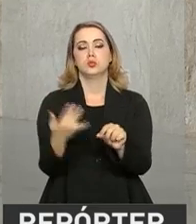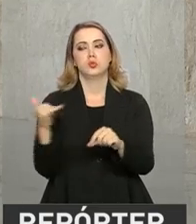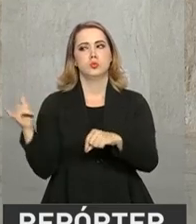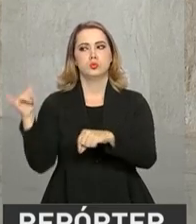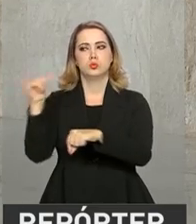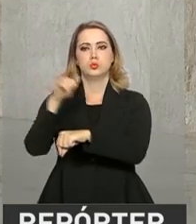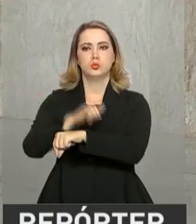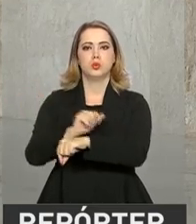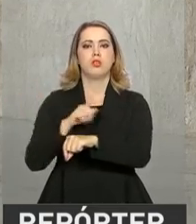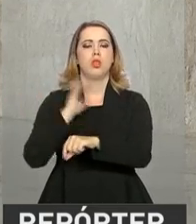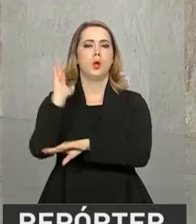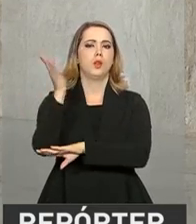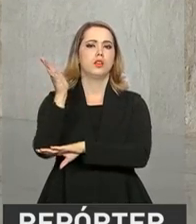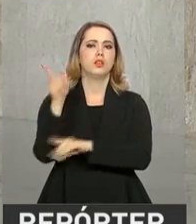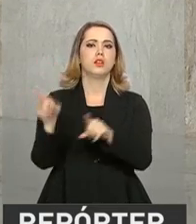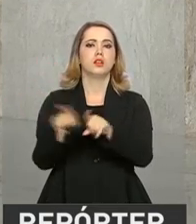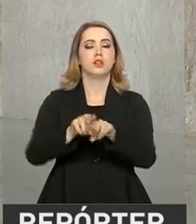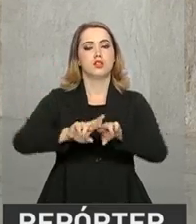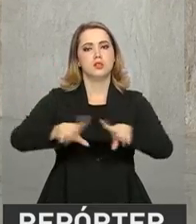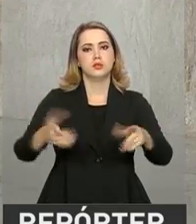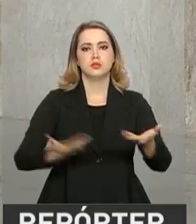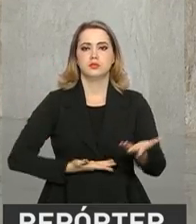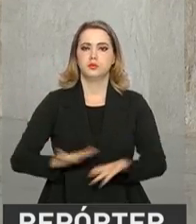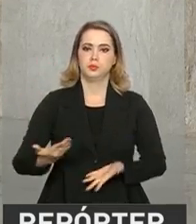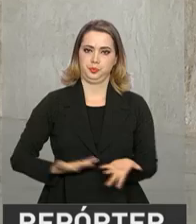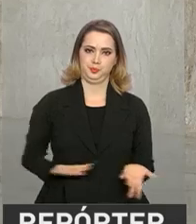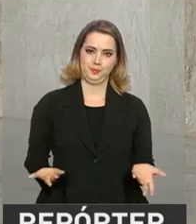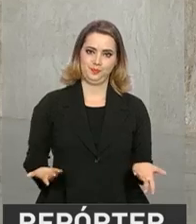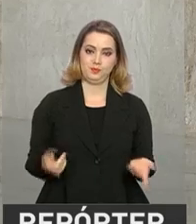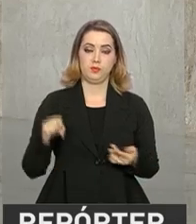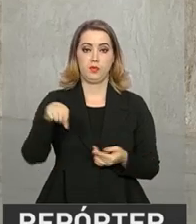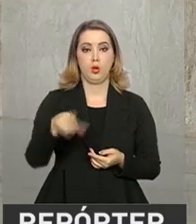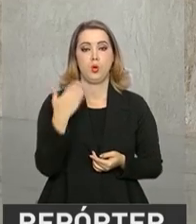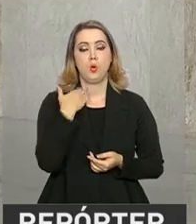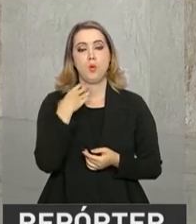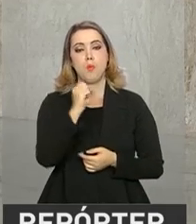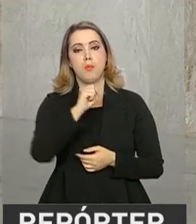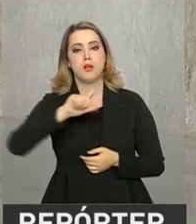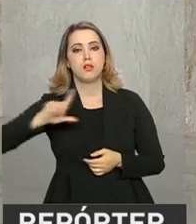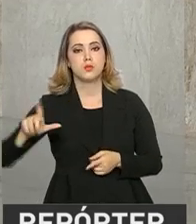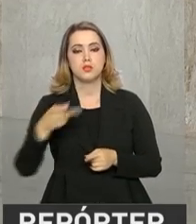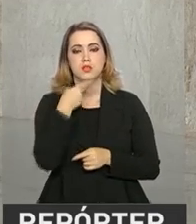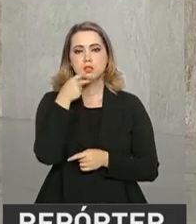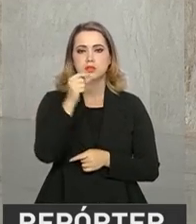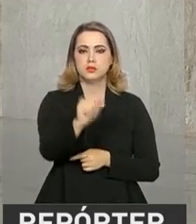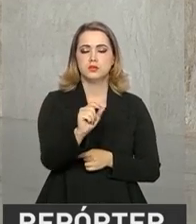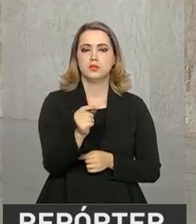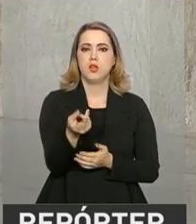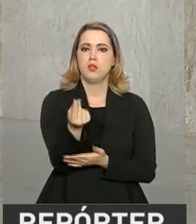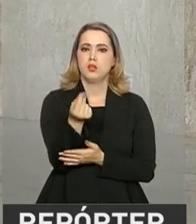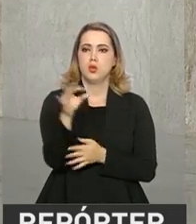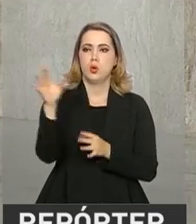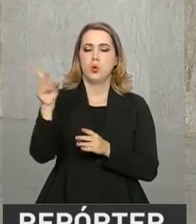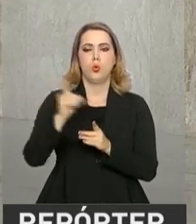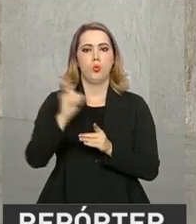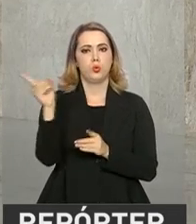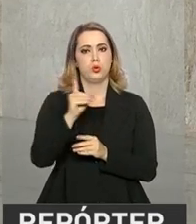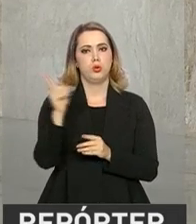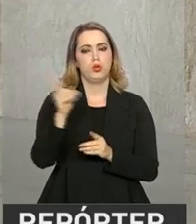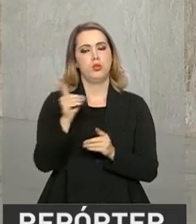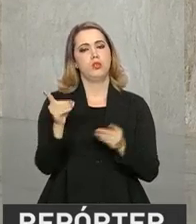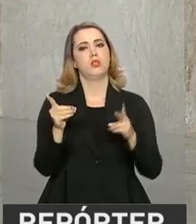aéreas, hospedagens e serviços em geral. Segundo o Banco Central, a moeda norte-americana acumula uma queda de